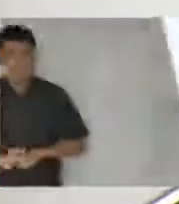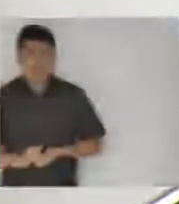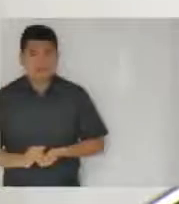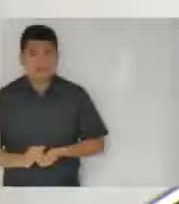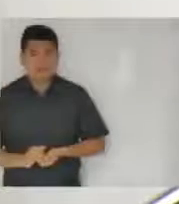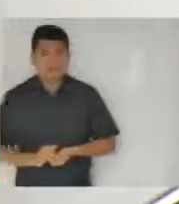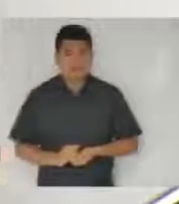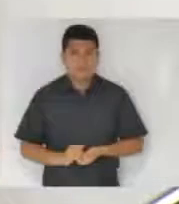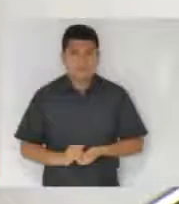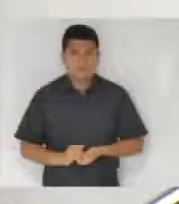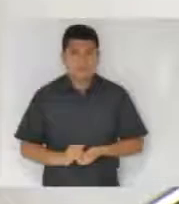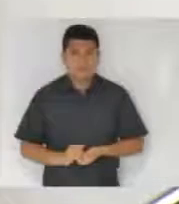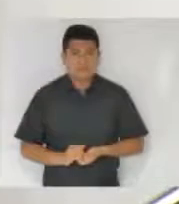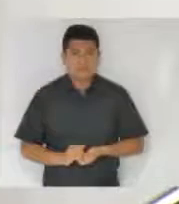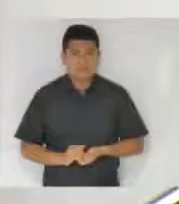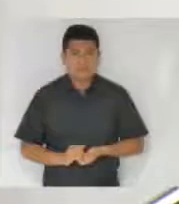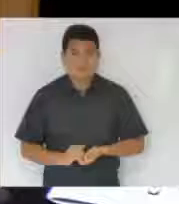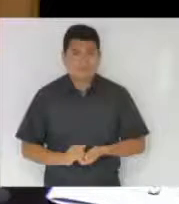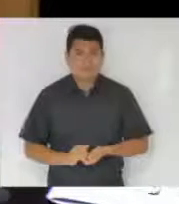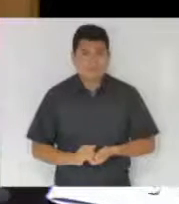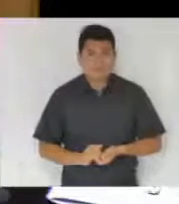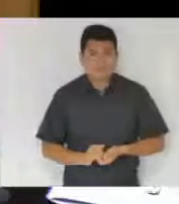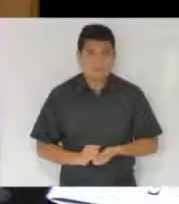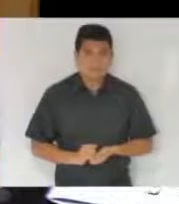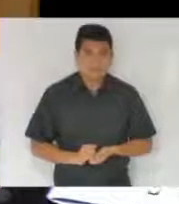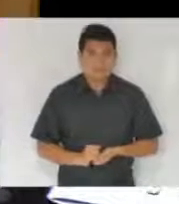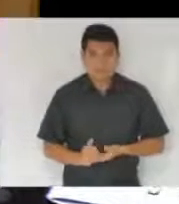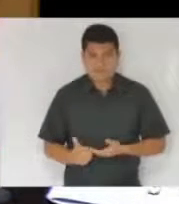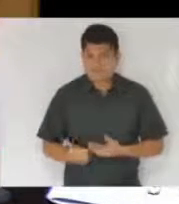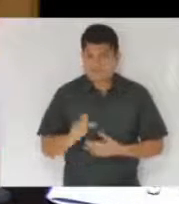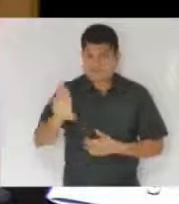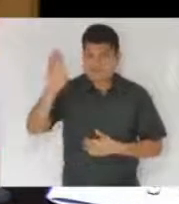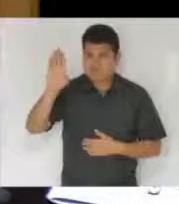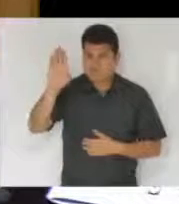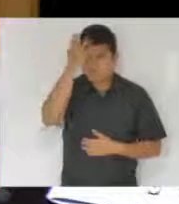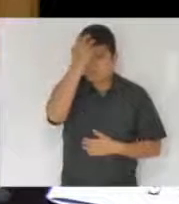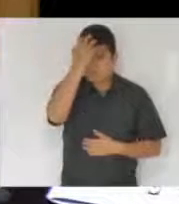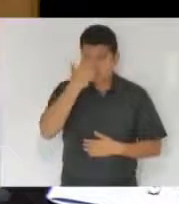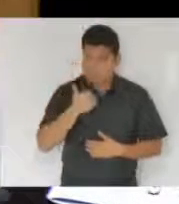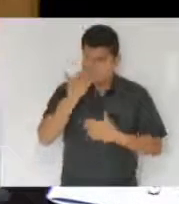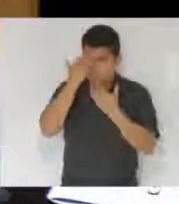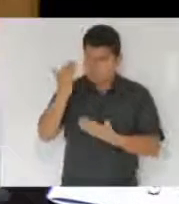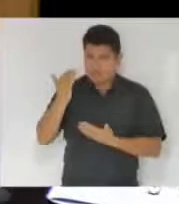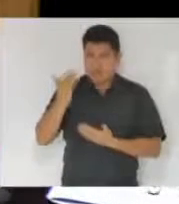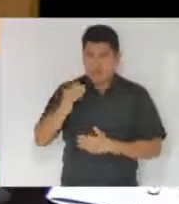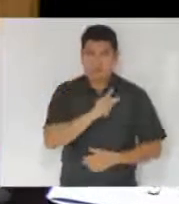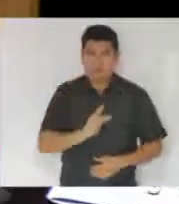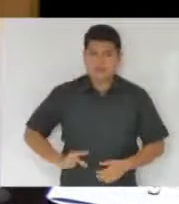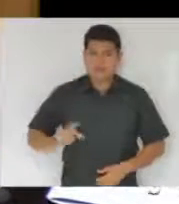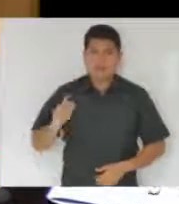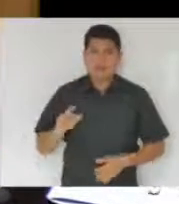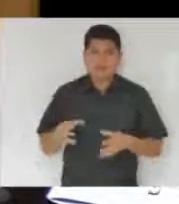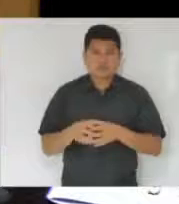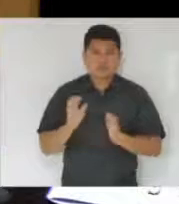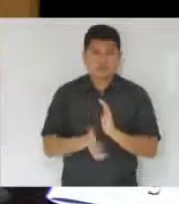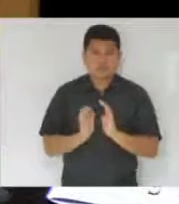quis concluir o meu raciocínio. Obrigado, meu presidente do partido, Milton Alves. Parabéns pela sua intervenção. Hoje eu fui